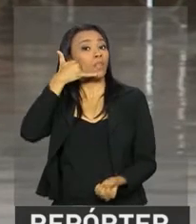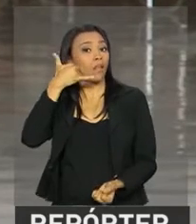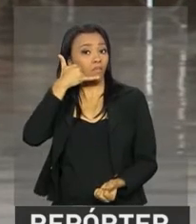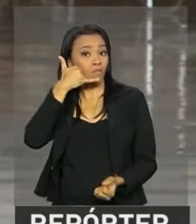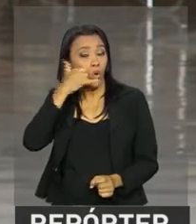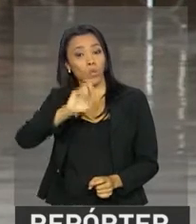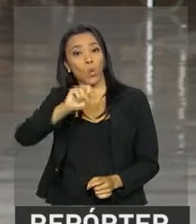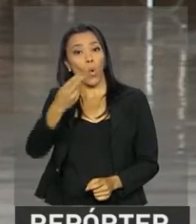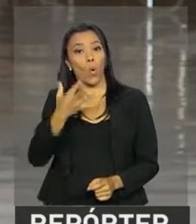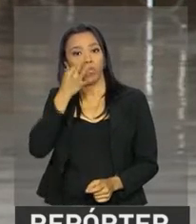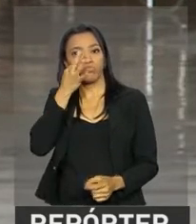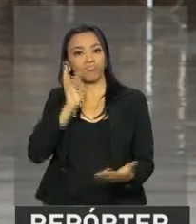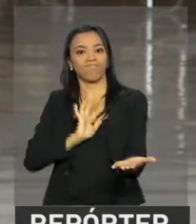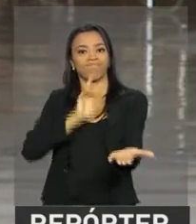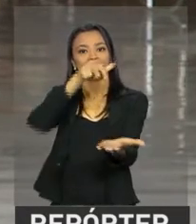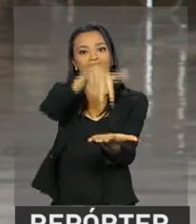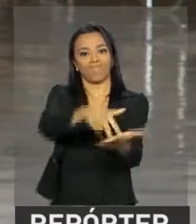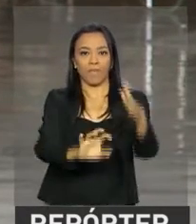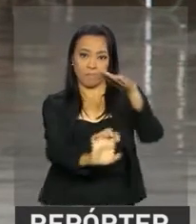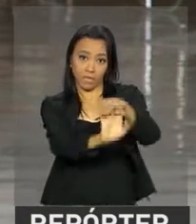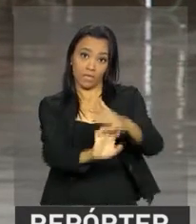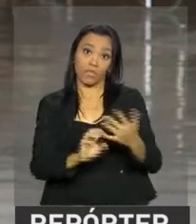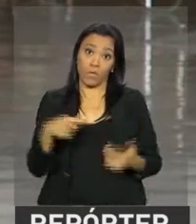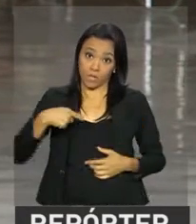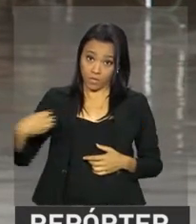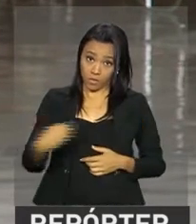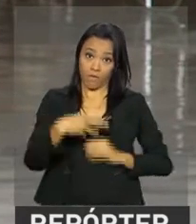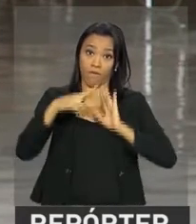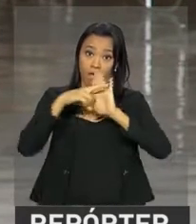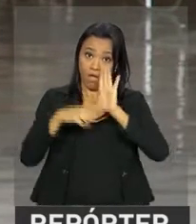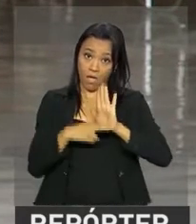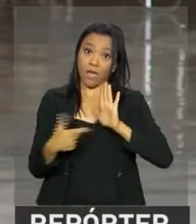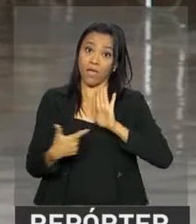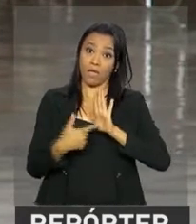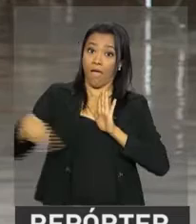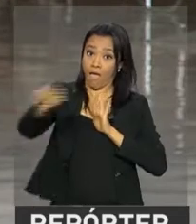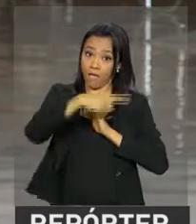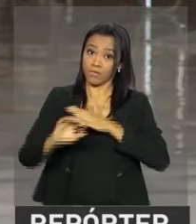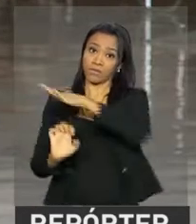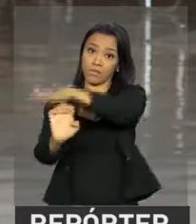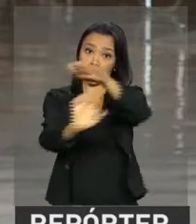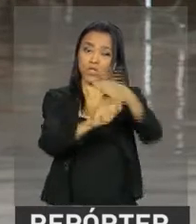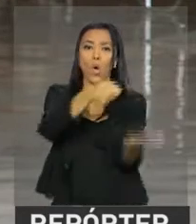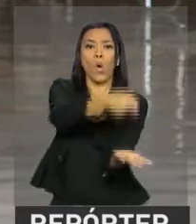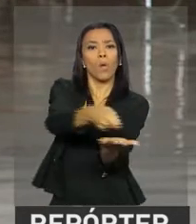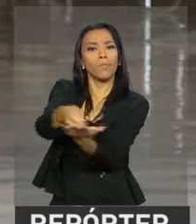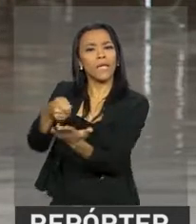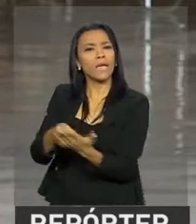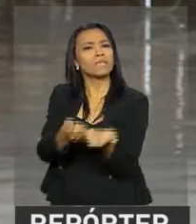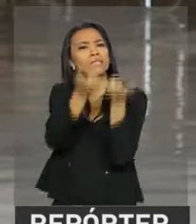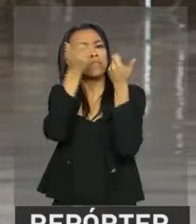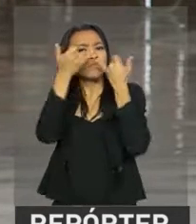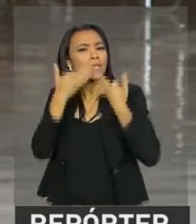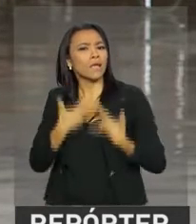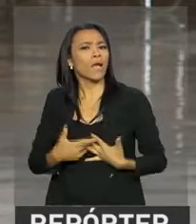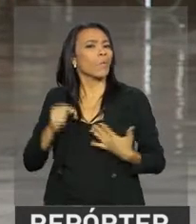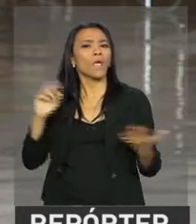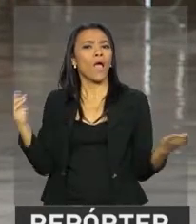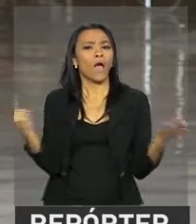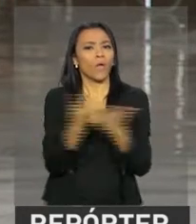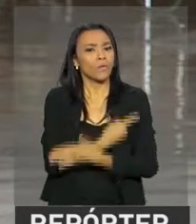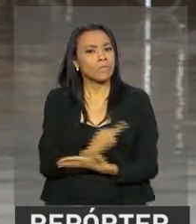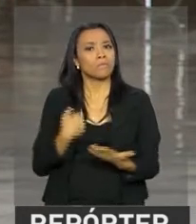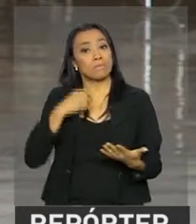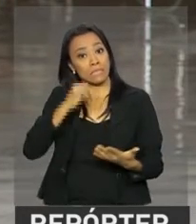ou indo até a sede da empresa com essa nova regulamentação também elas ficam obrigadas a prestar esclarecimentos sobre a consequência